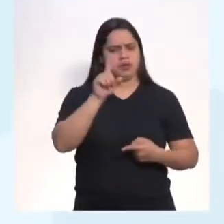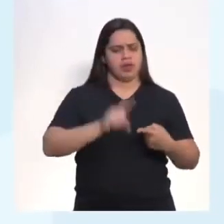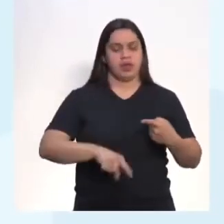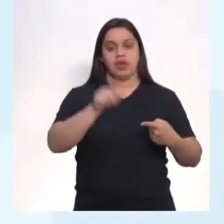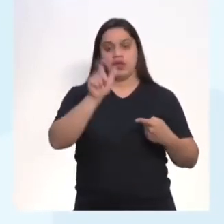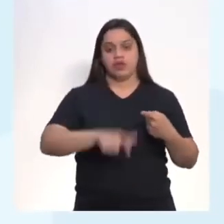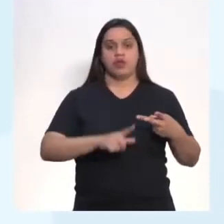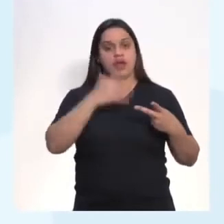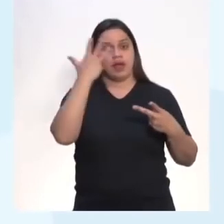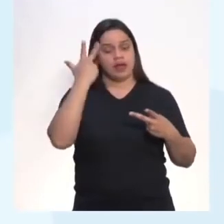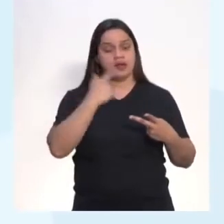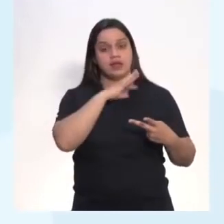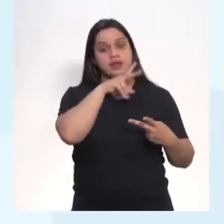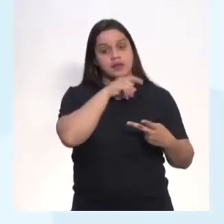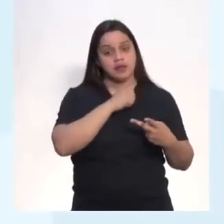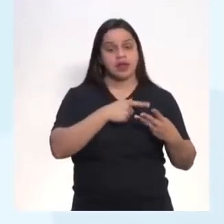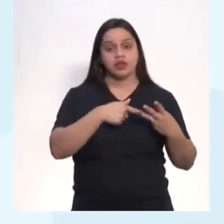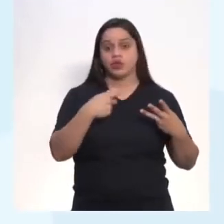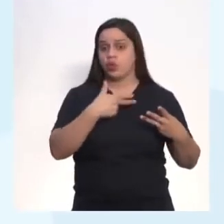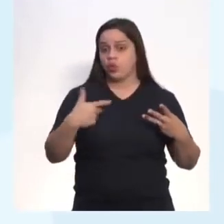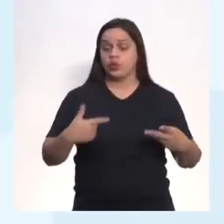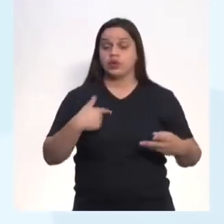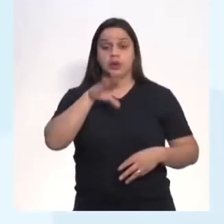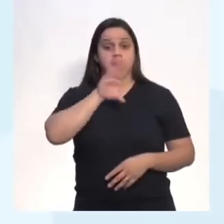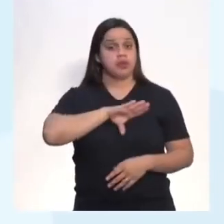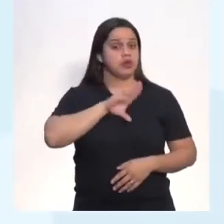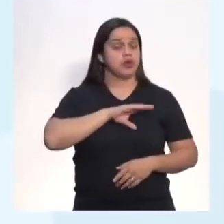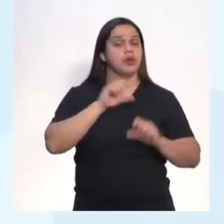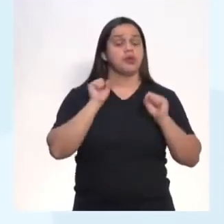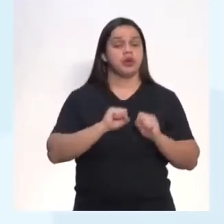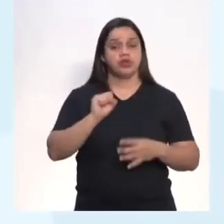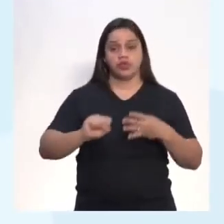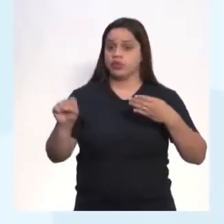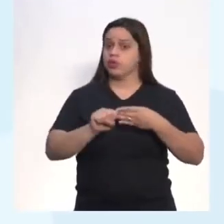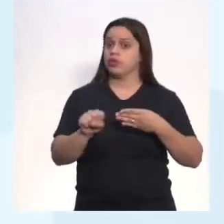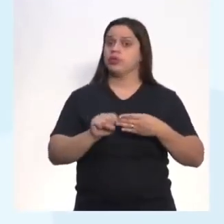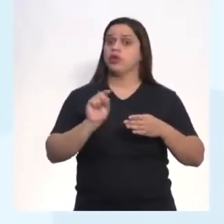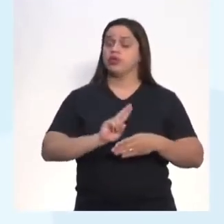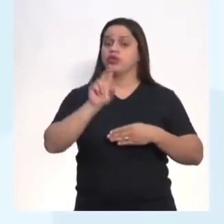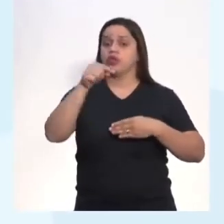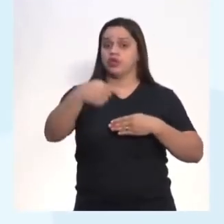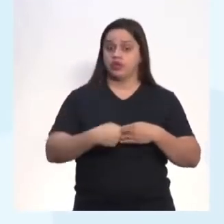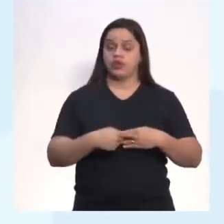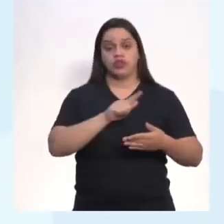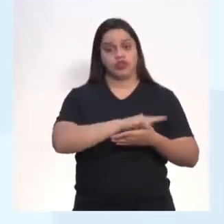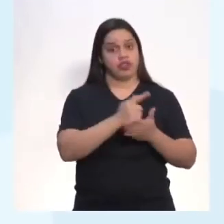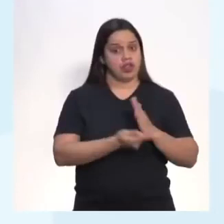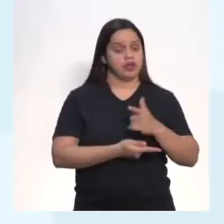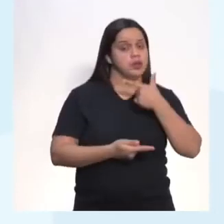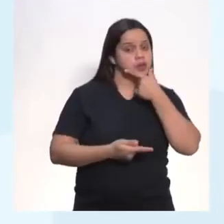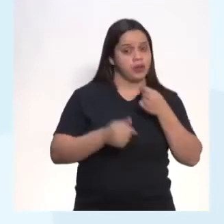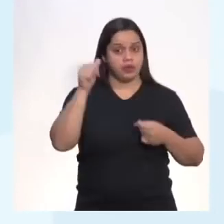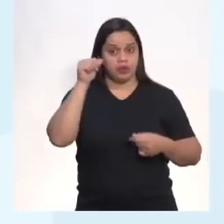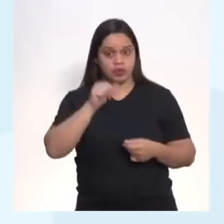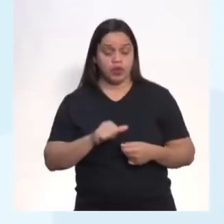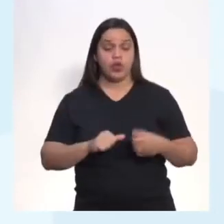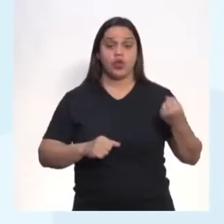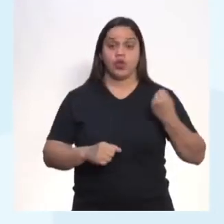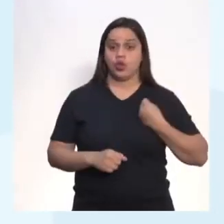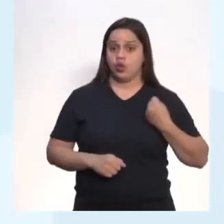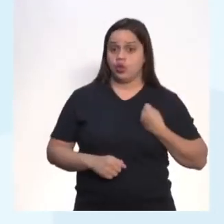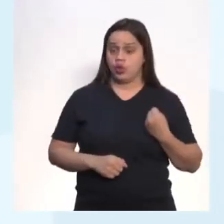e coisas. Em português, o substantivo pode ser flexionado em gênero, né, feminino ou masculino,